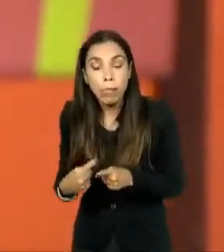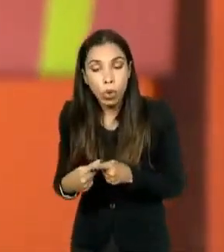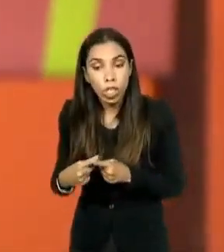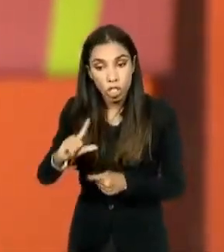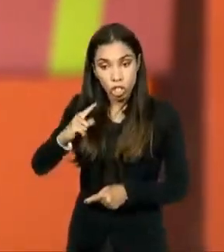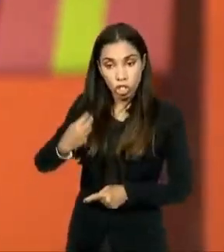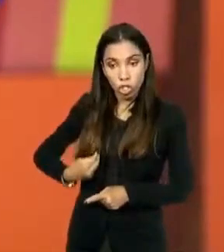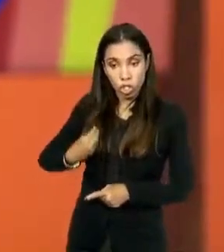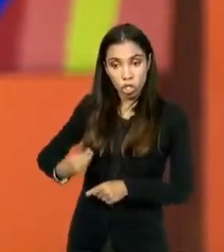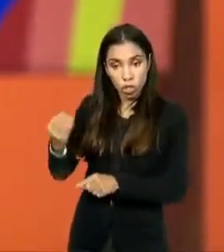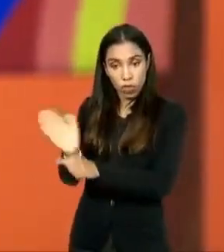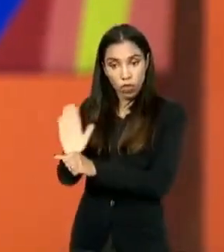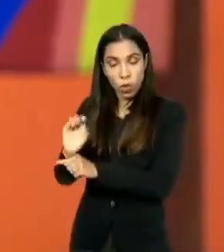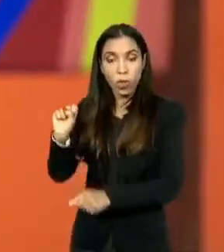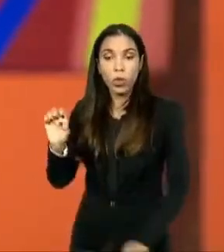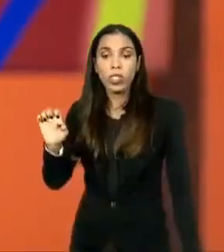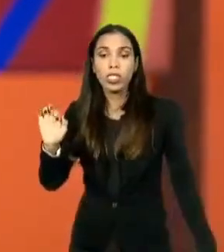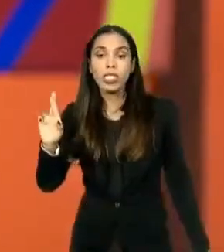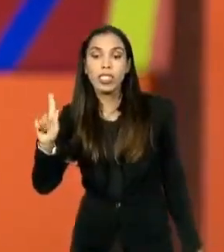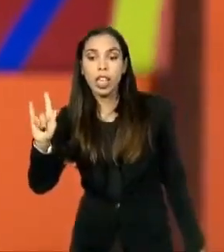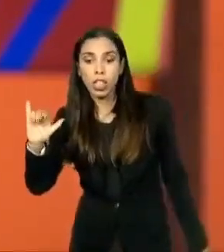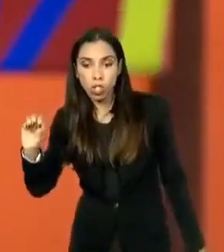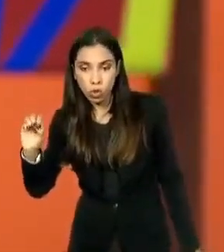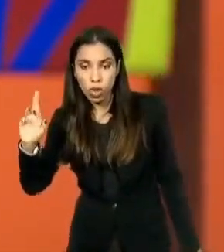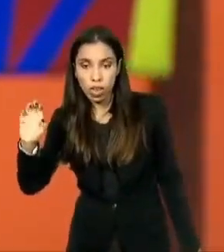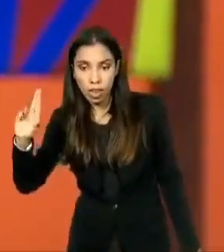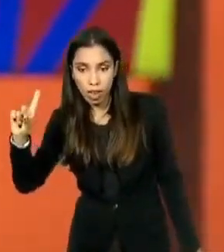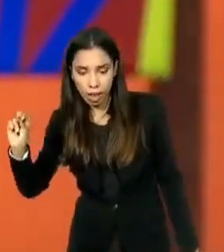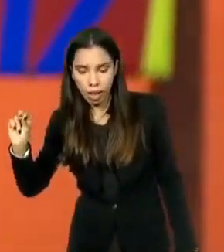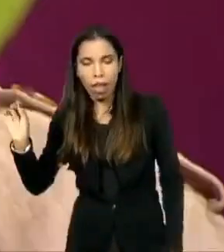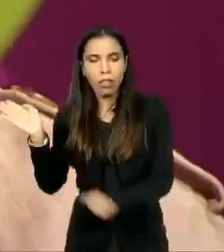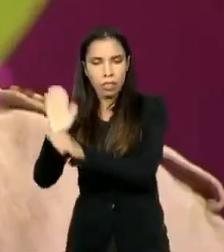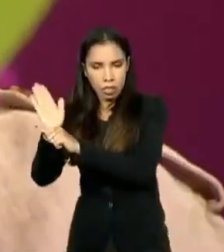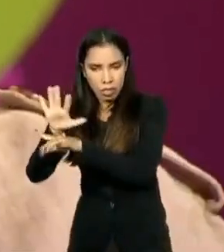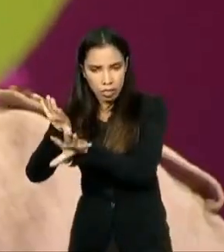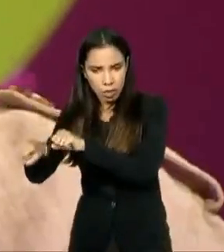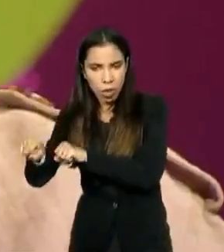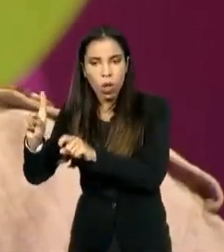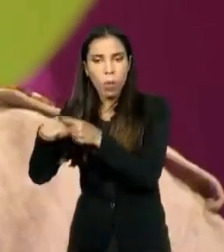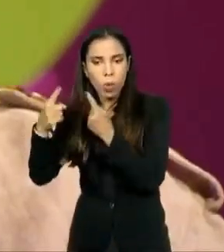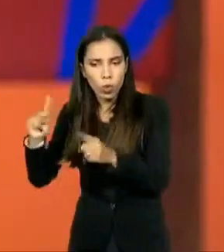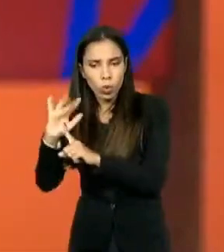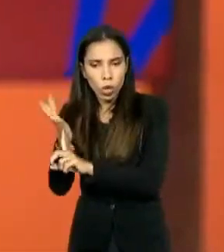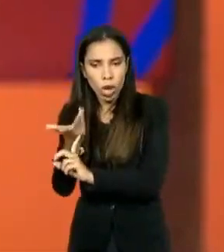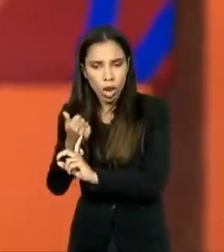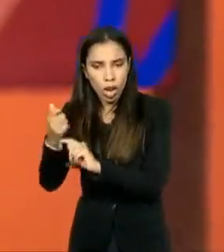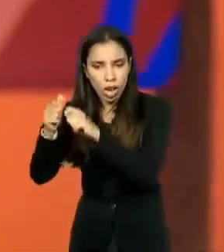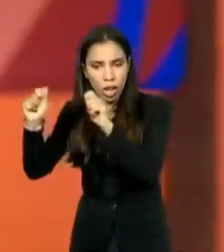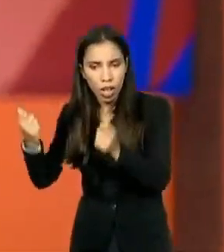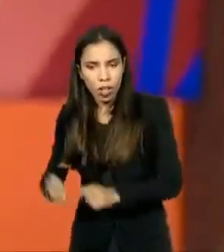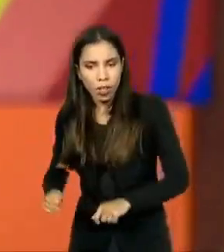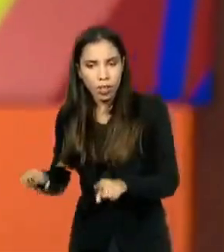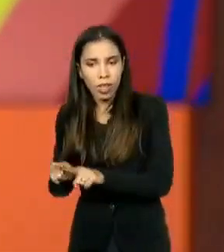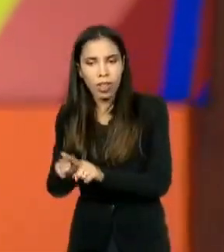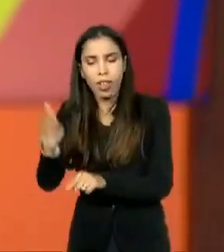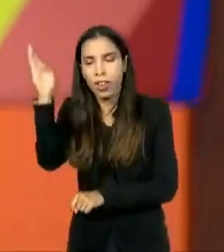filme com o Sérgio Ricardo, cineasta, músico, artista plástico, grande artista brasileiro,